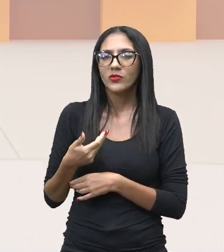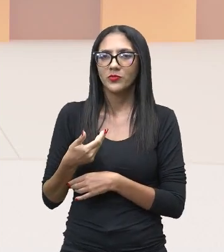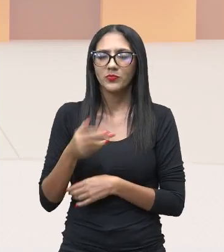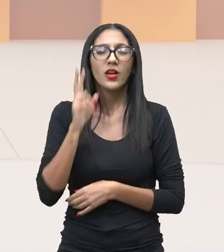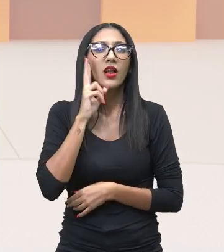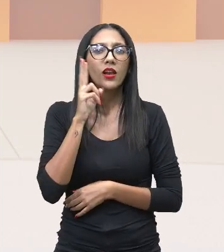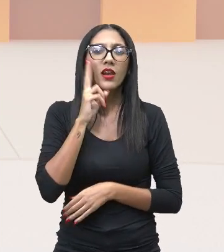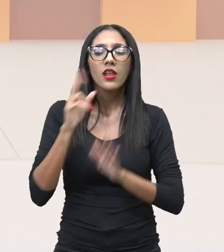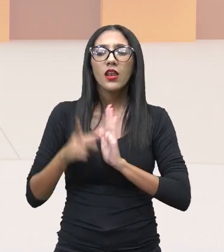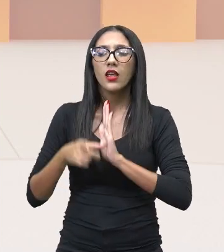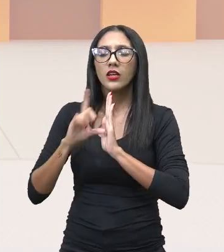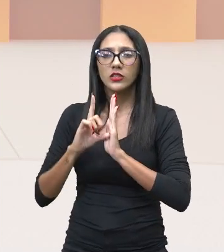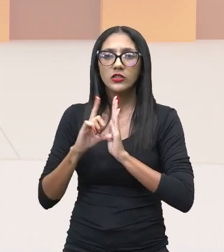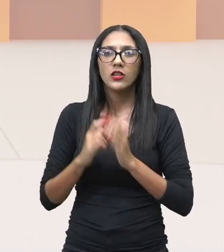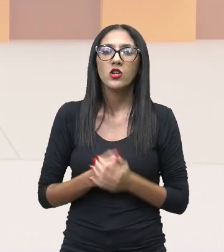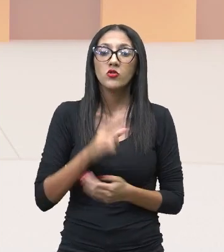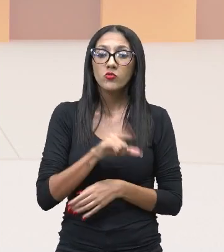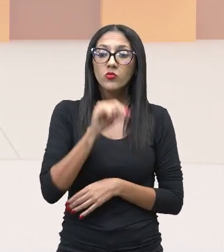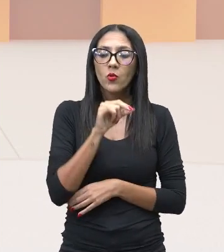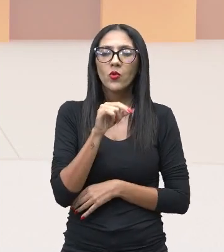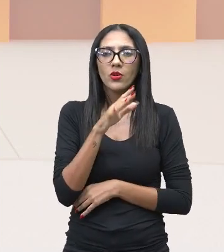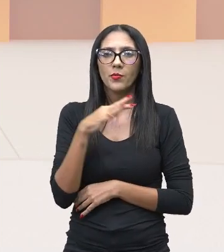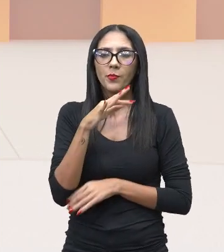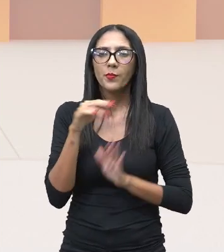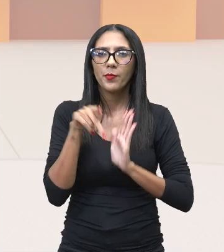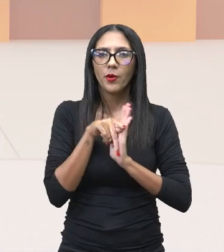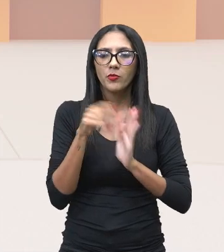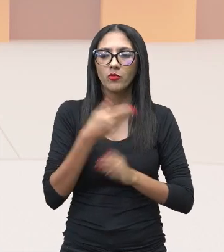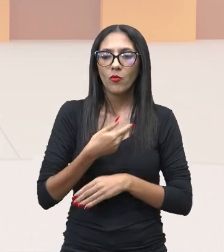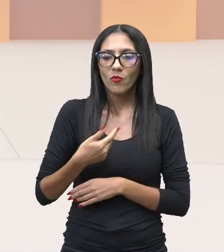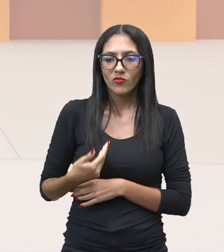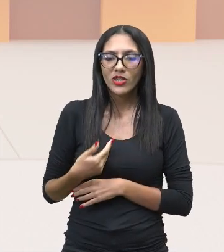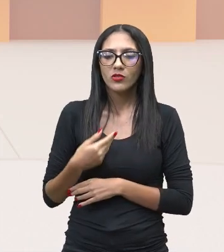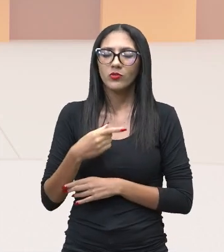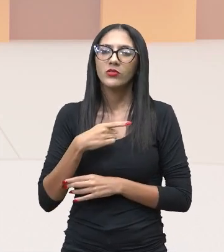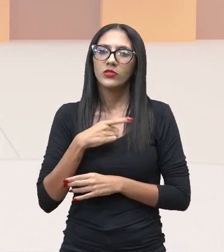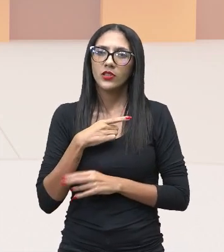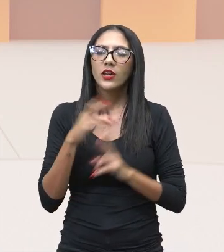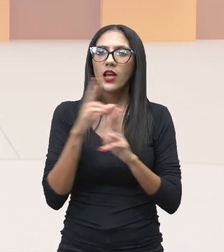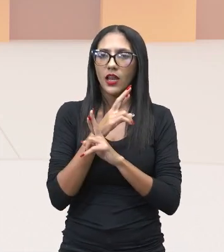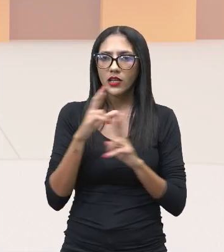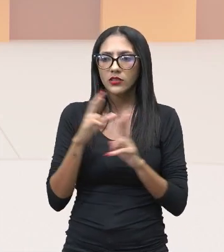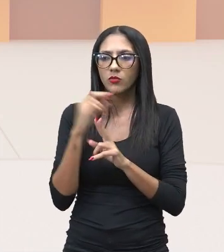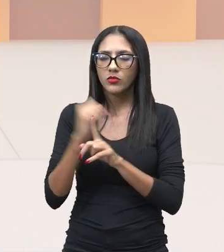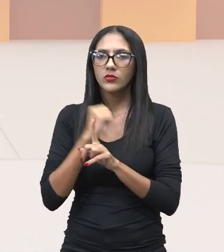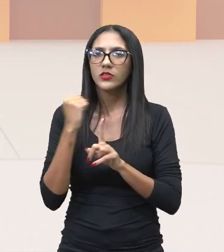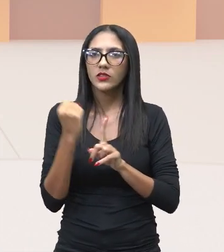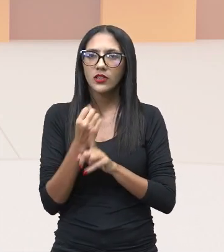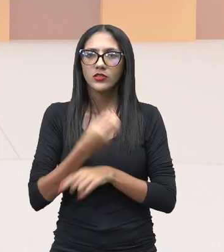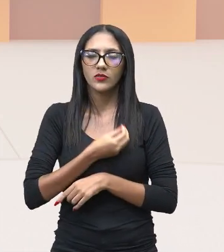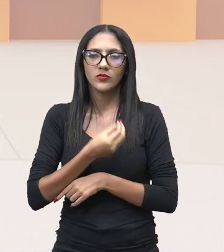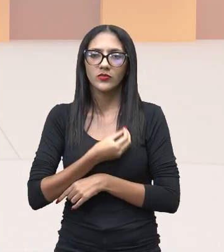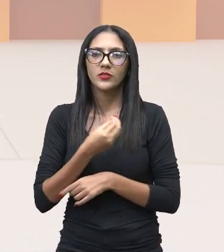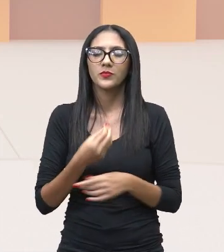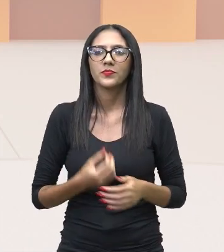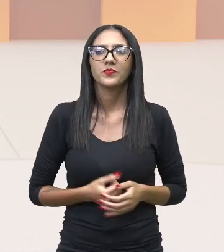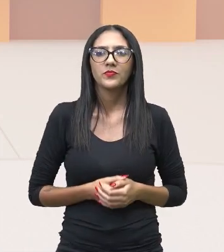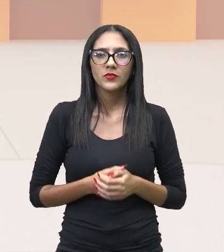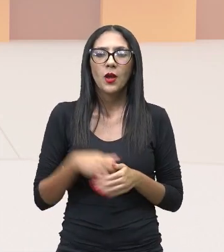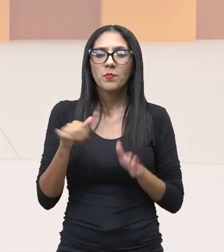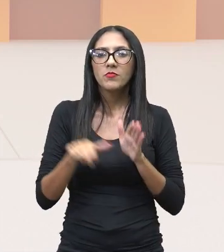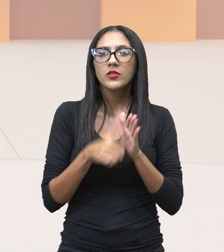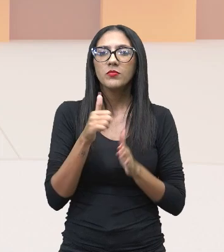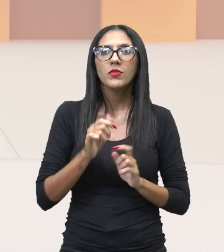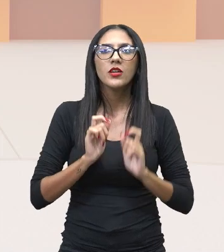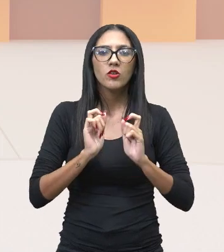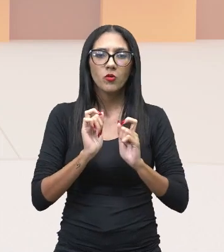começo? Decisões do governo federal, elas atingem a população em certa medida. A primeira delas é o quê? Garantir